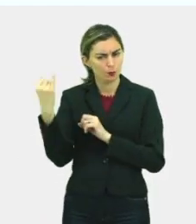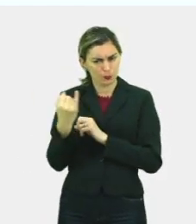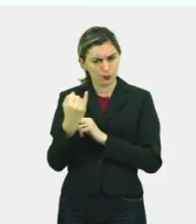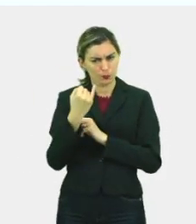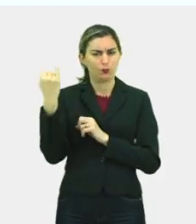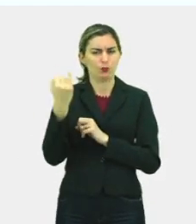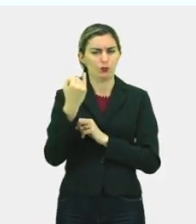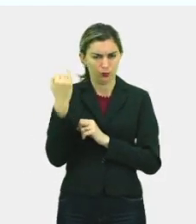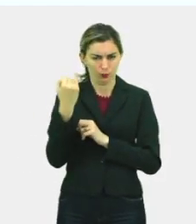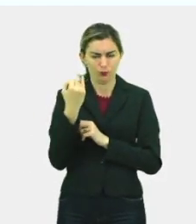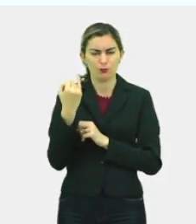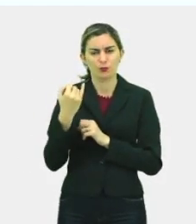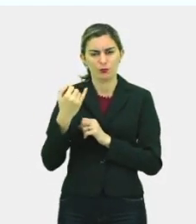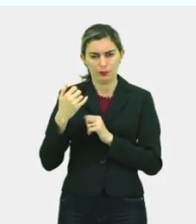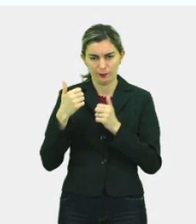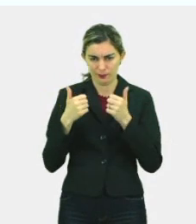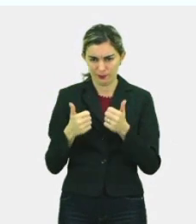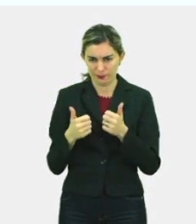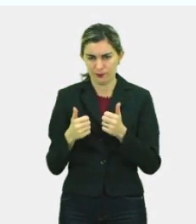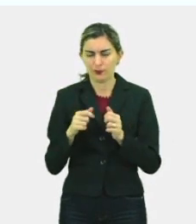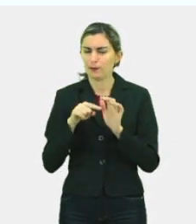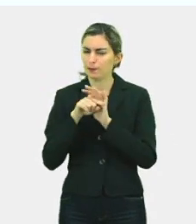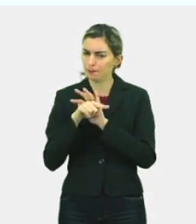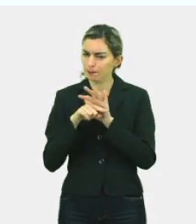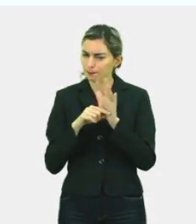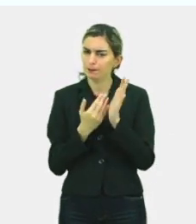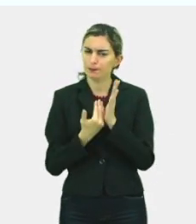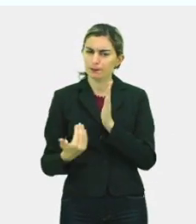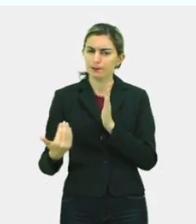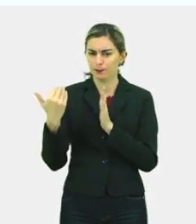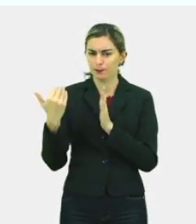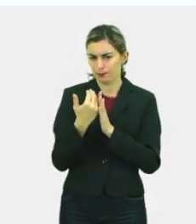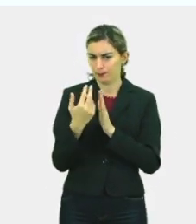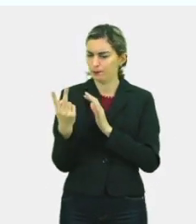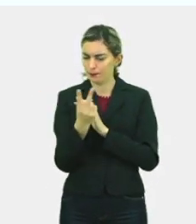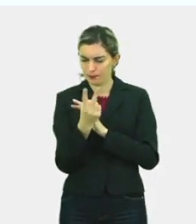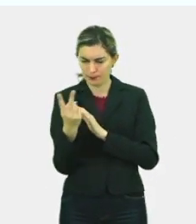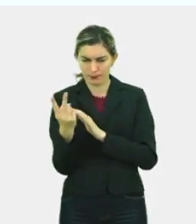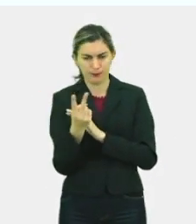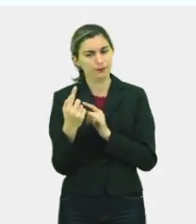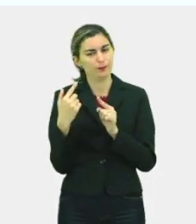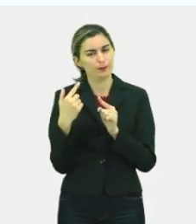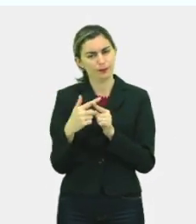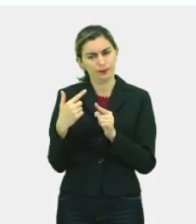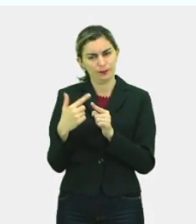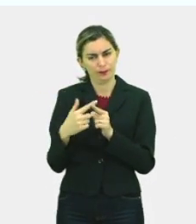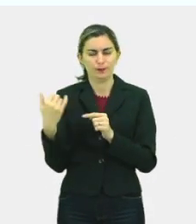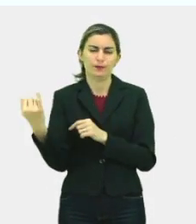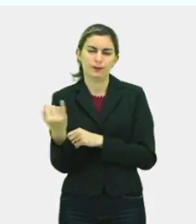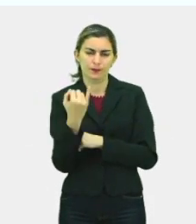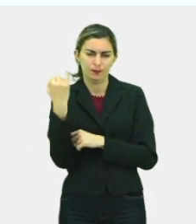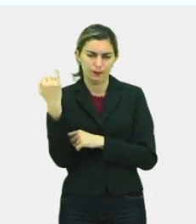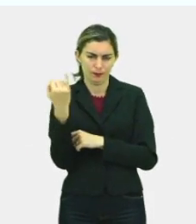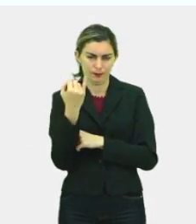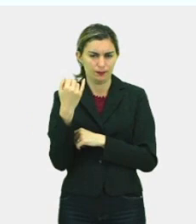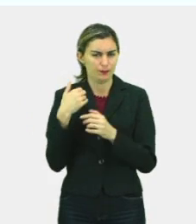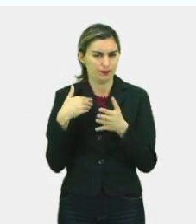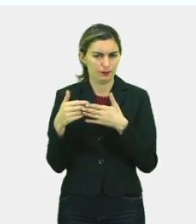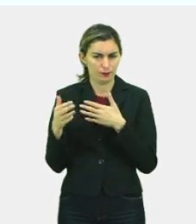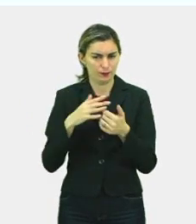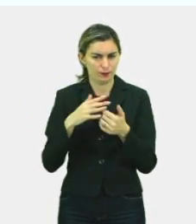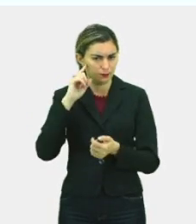de extrema importância e significância, tá bom? Então pesquisa mais um pouquinho sobre elas para saber por que elas são tão importantes